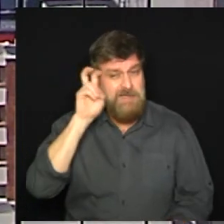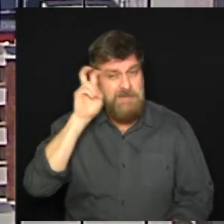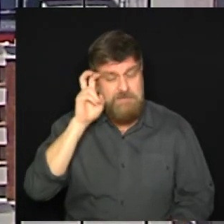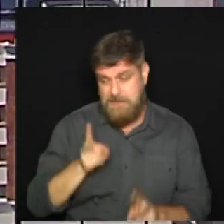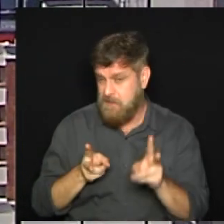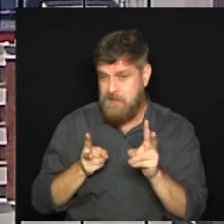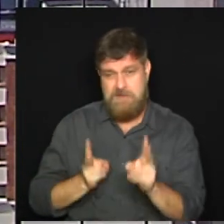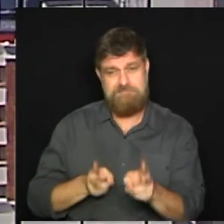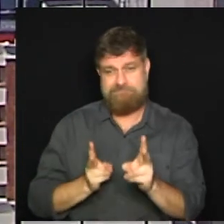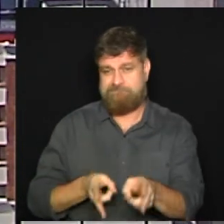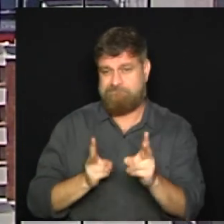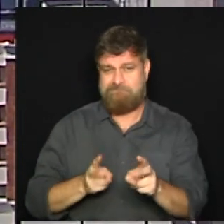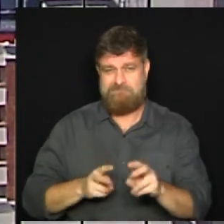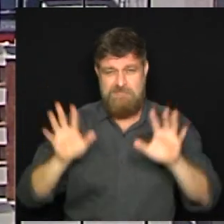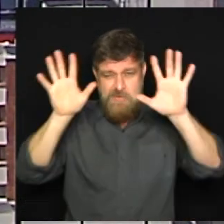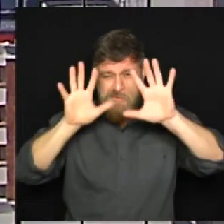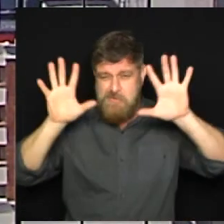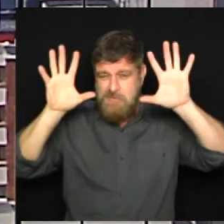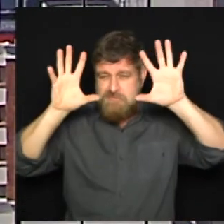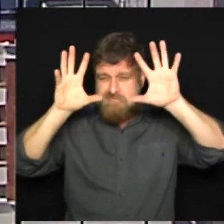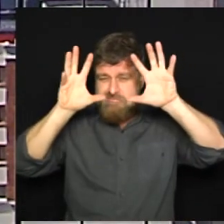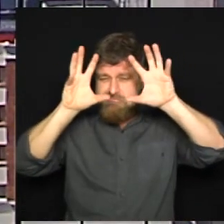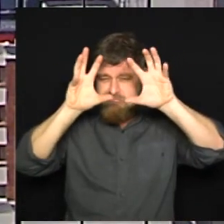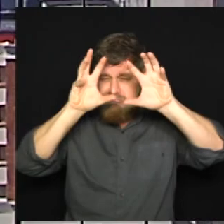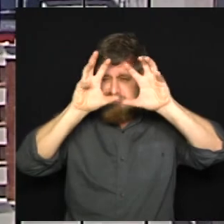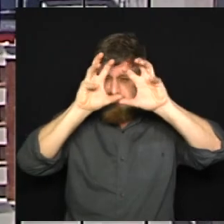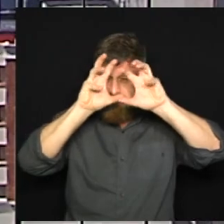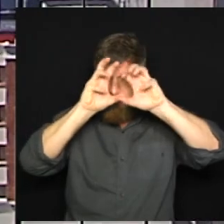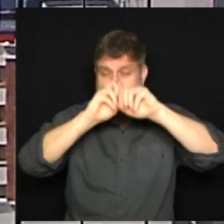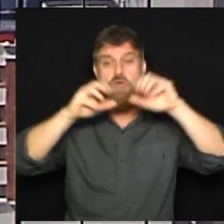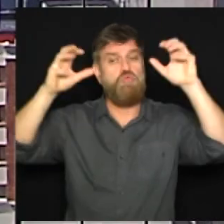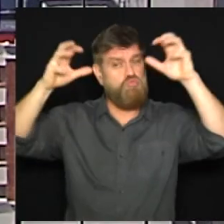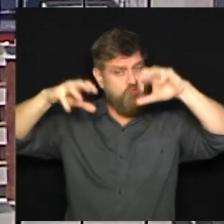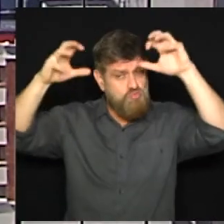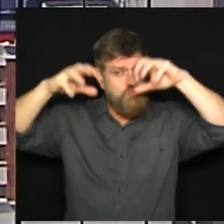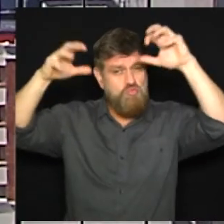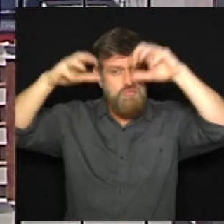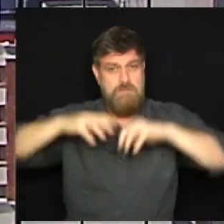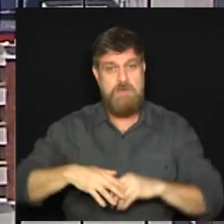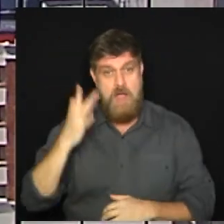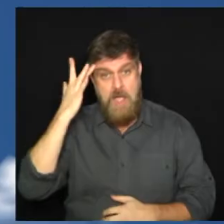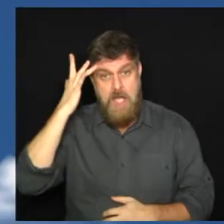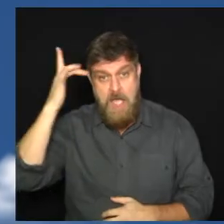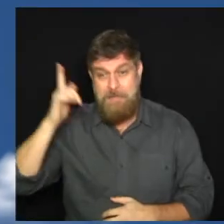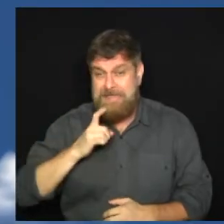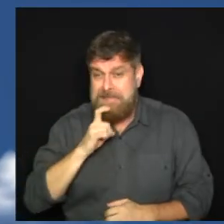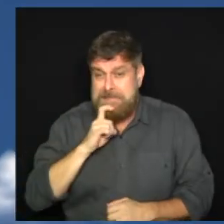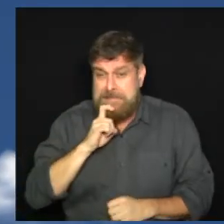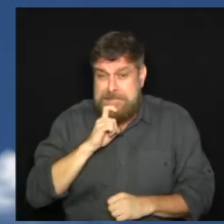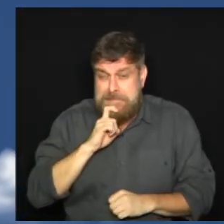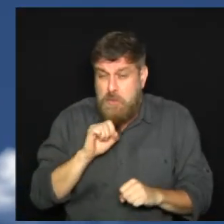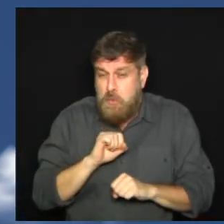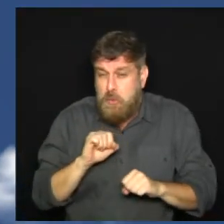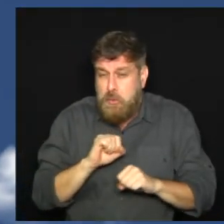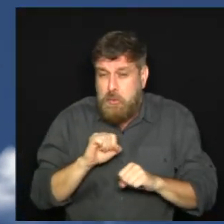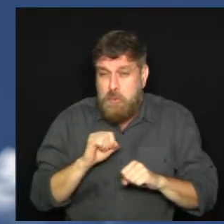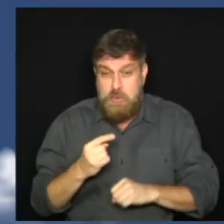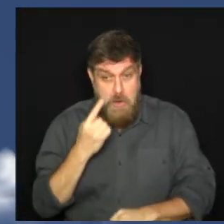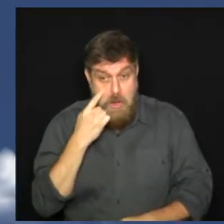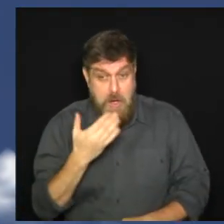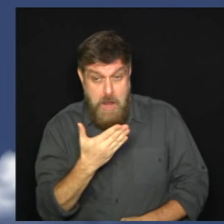A frente fria chegou nesta quarta-feira de cinzas, vinda do oceano, por isso que a temperatura caiu e a chuva chegou,